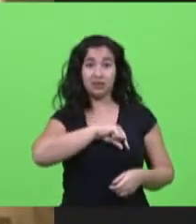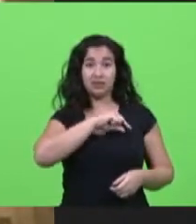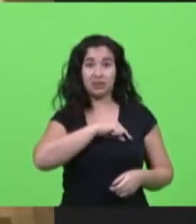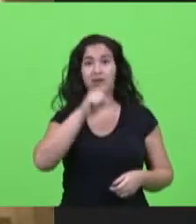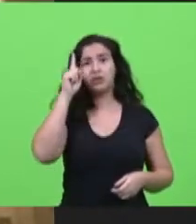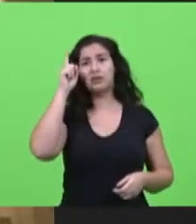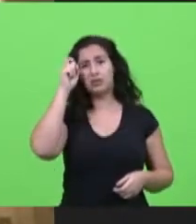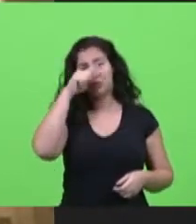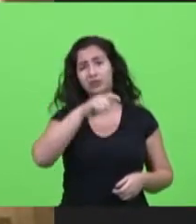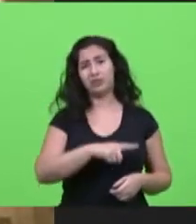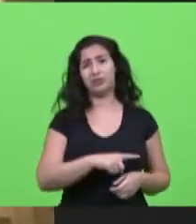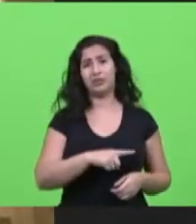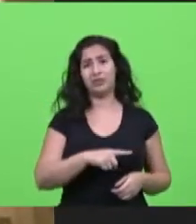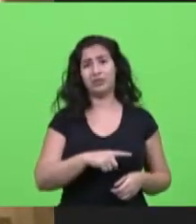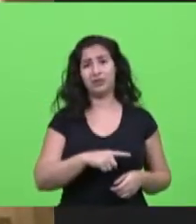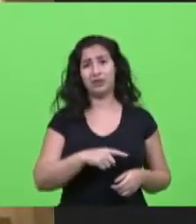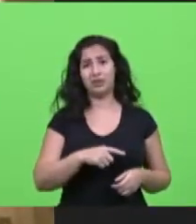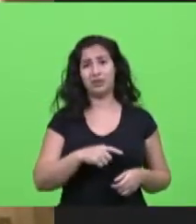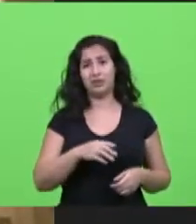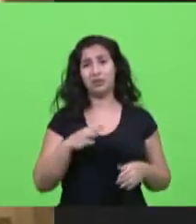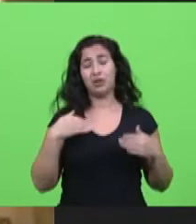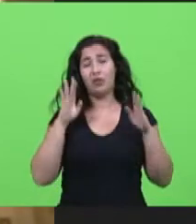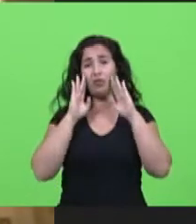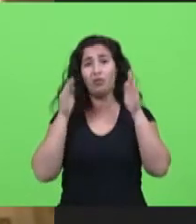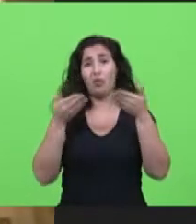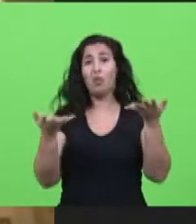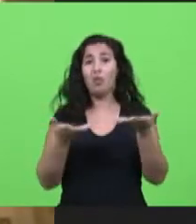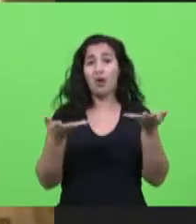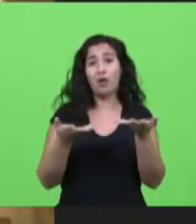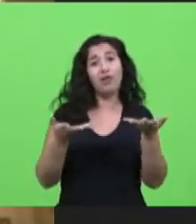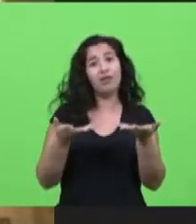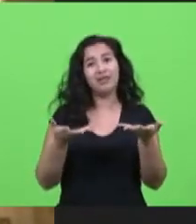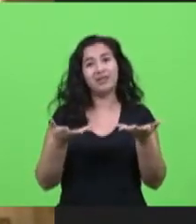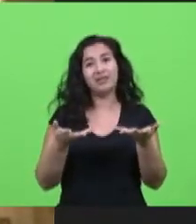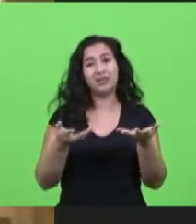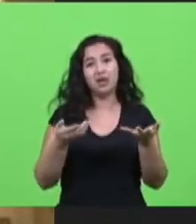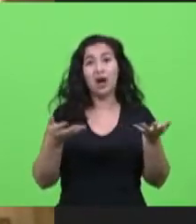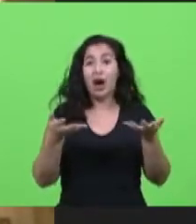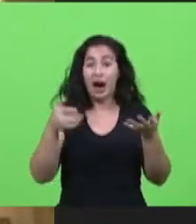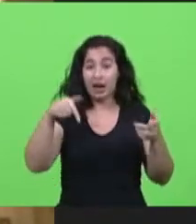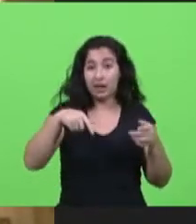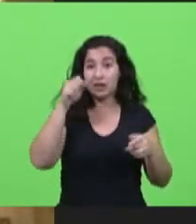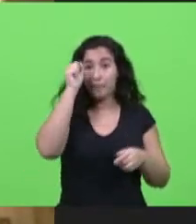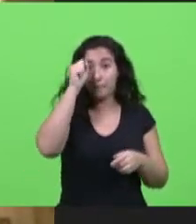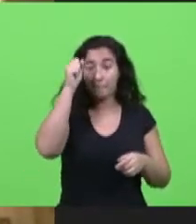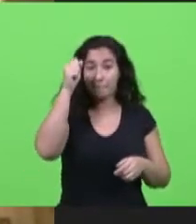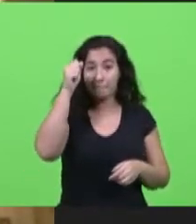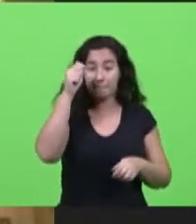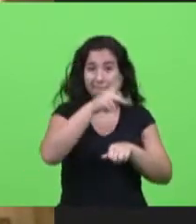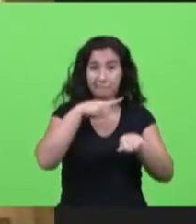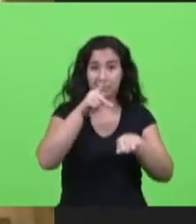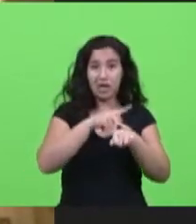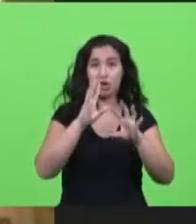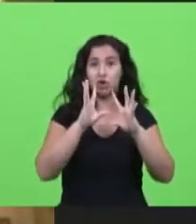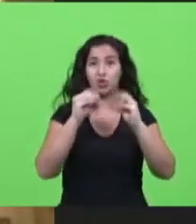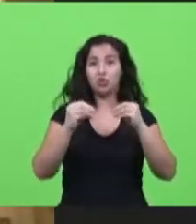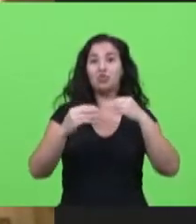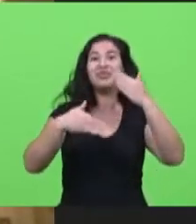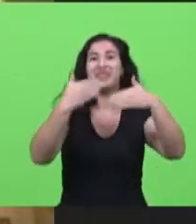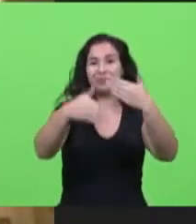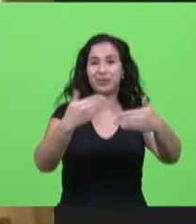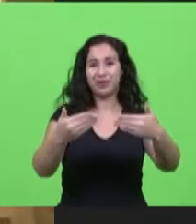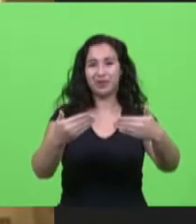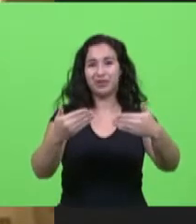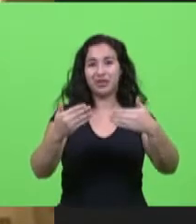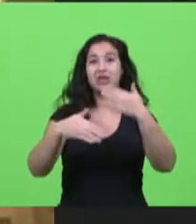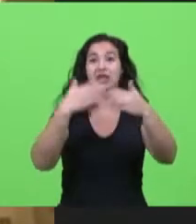nem em esfera econômica até agora, estou entrando agora. Além disso, nós vivemos num país do pós. Tudo é pós. Quando a pessoa fica doente, nós vamos tratar